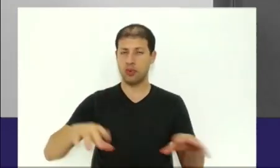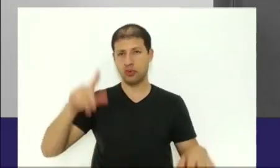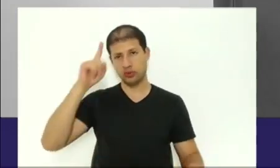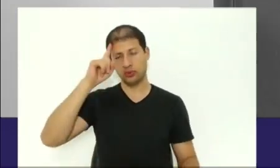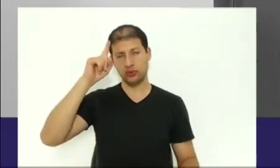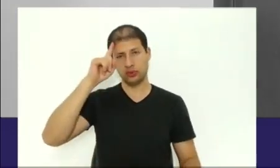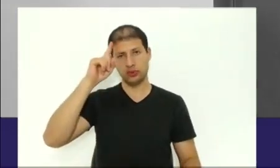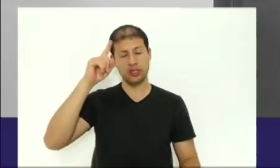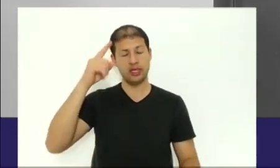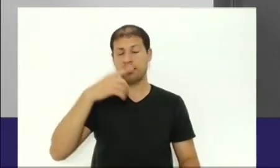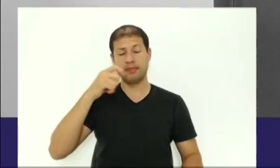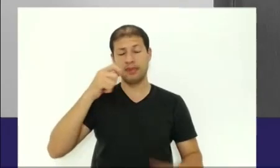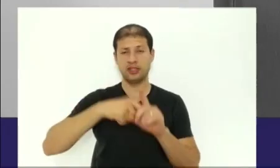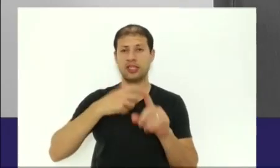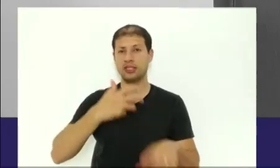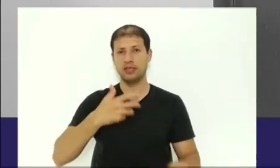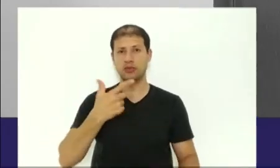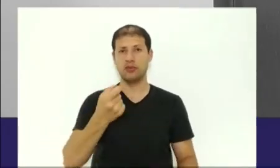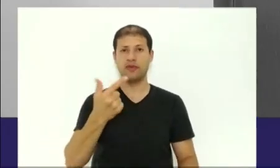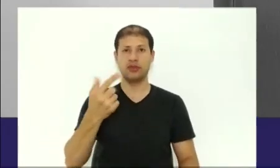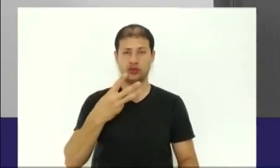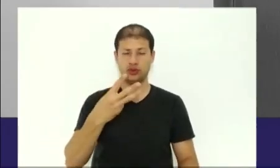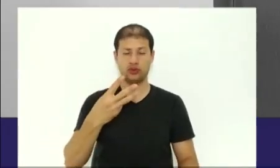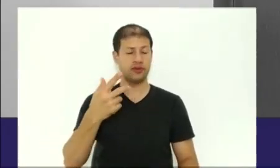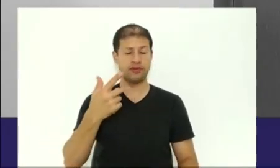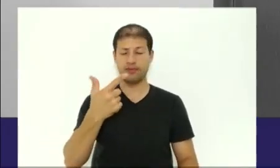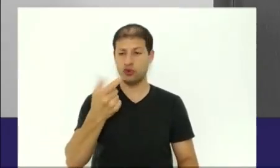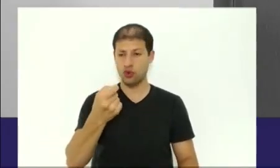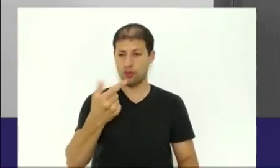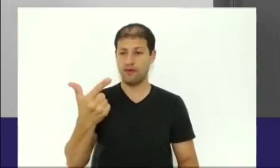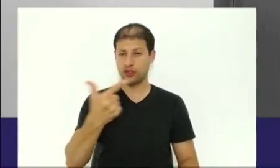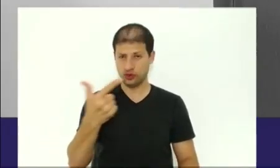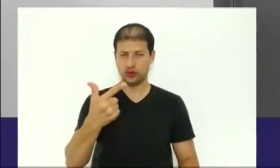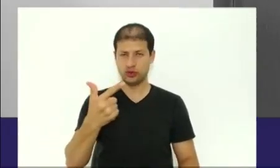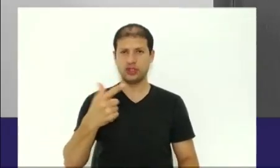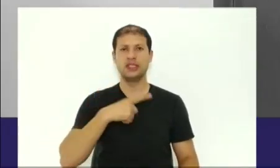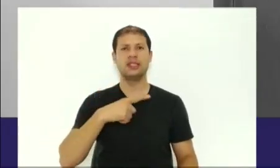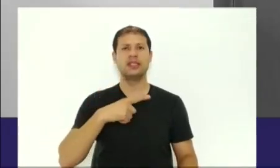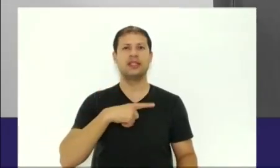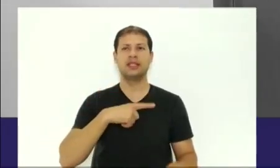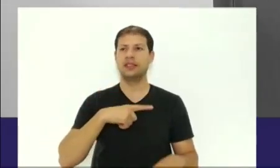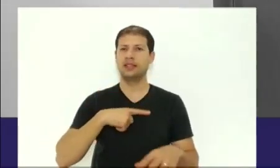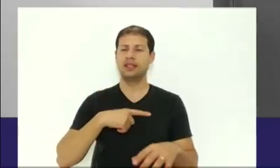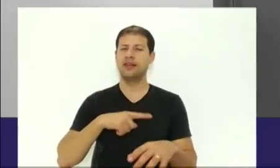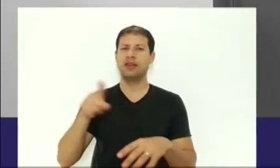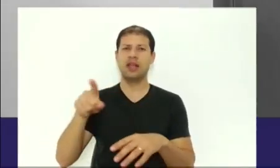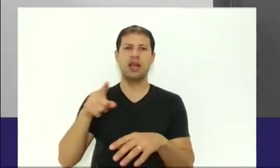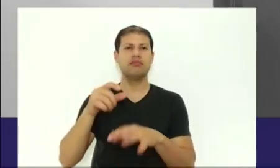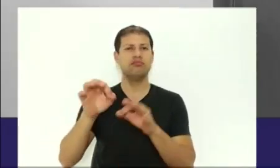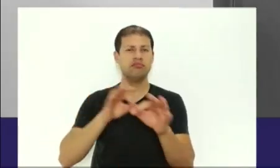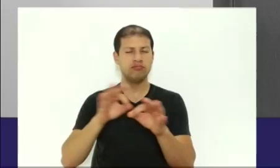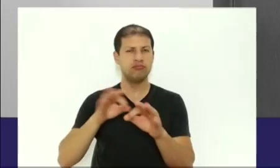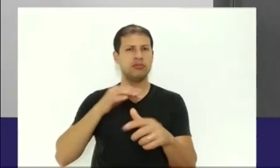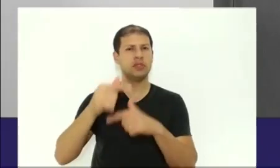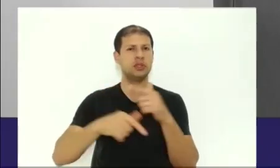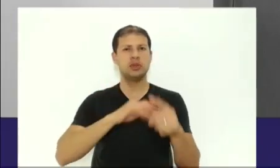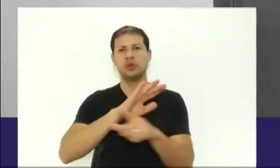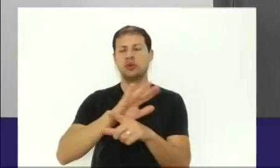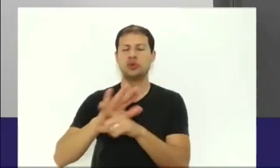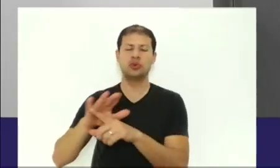2022, extensiva a todos que integraram tal programa pelos 20 anos de relevantes serviços